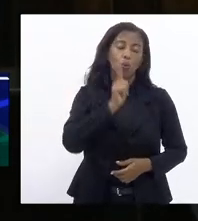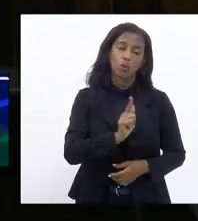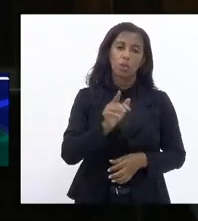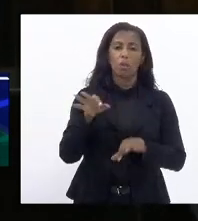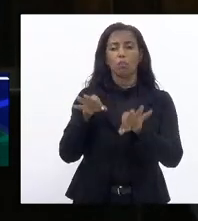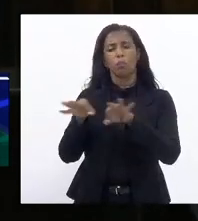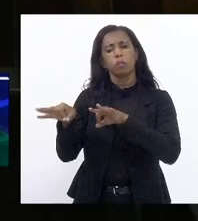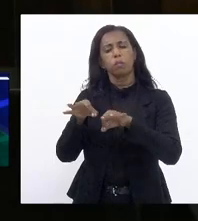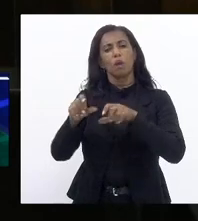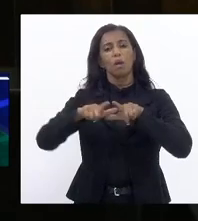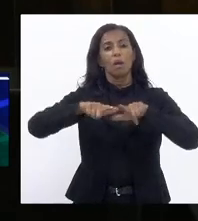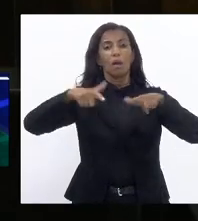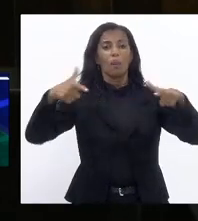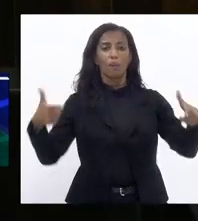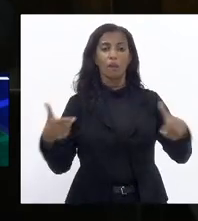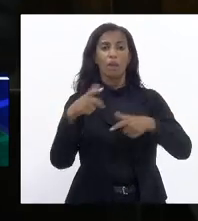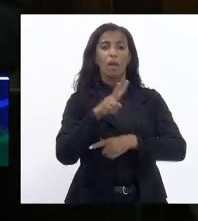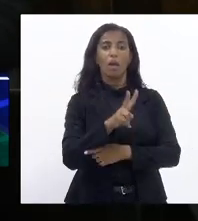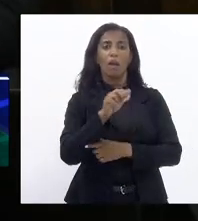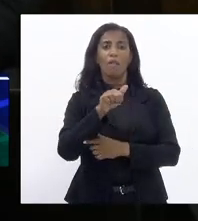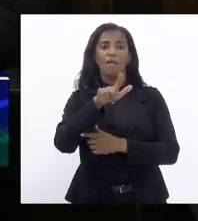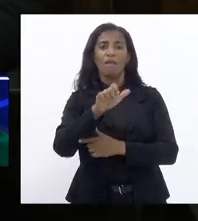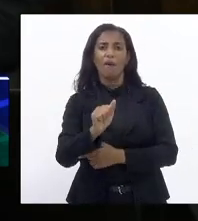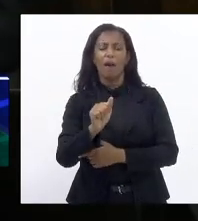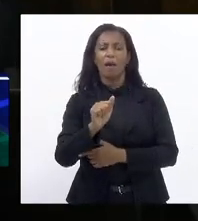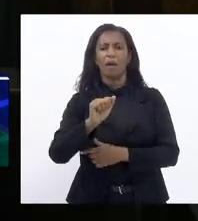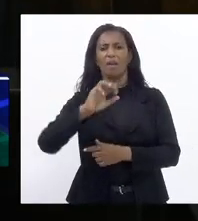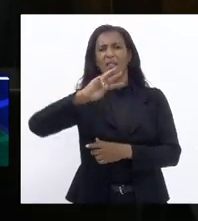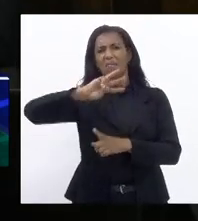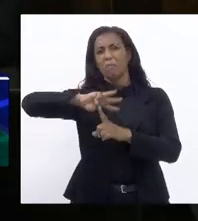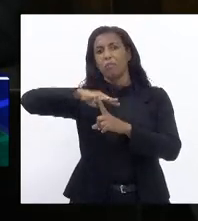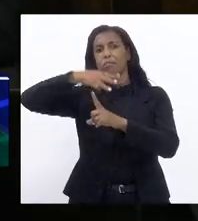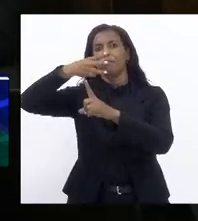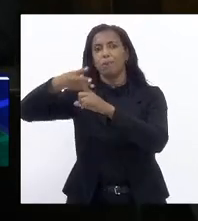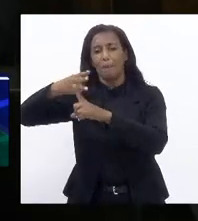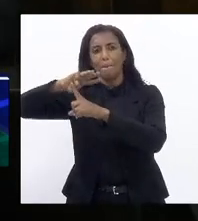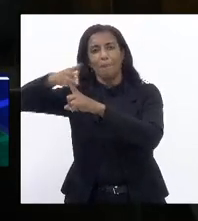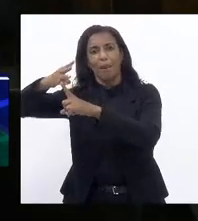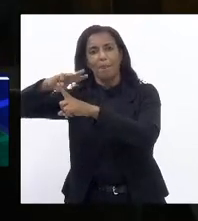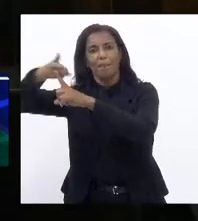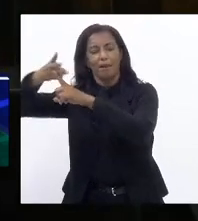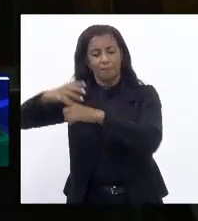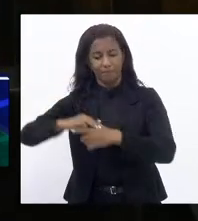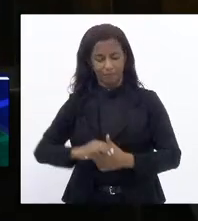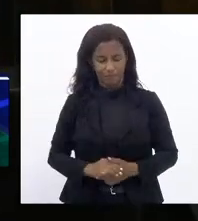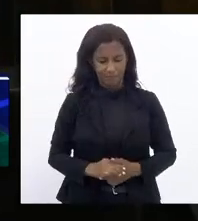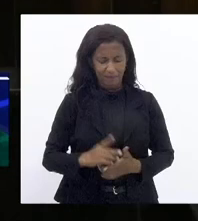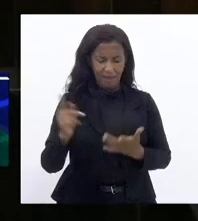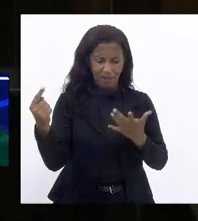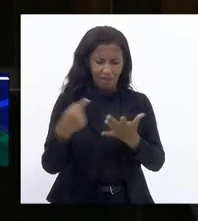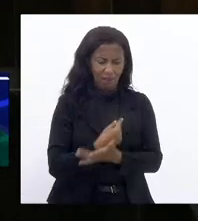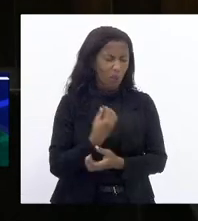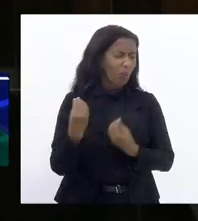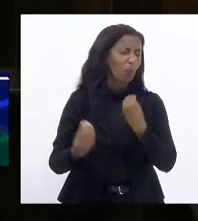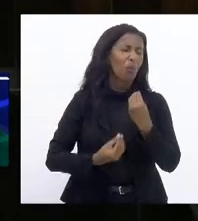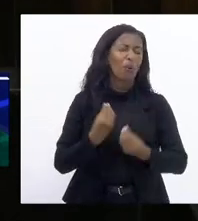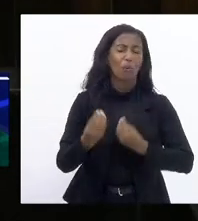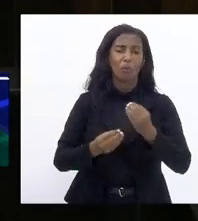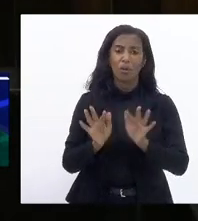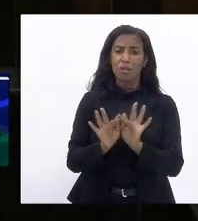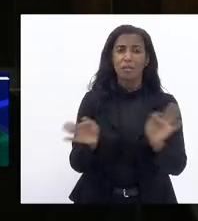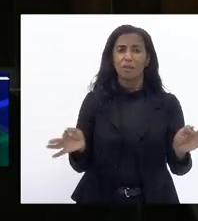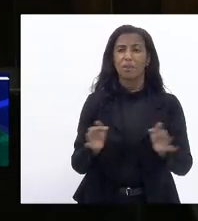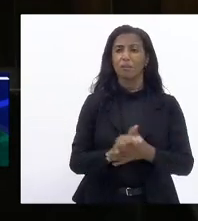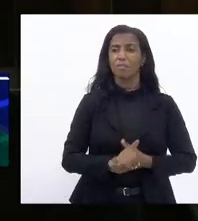alguma forma, ampliar essas vagas em pelo menos 3 vezes mais. E aí vão me perguntar, mas deputado, como? É